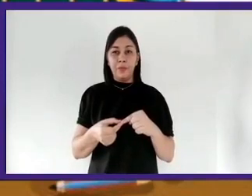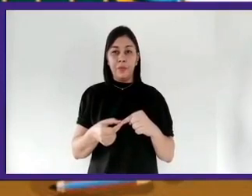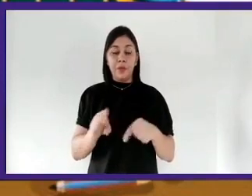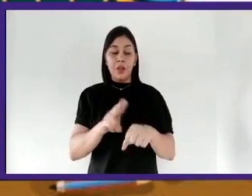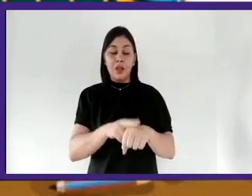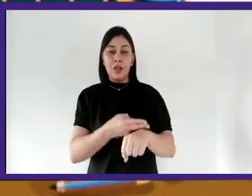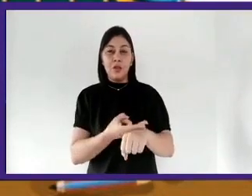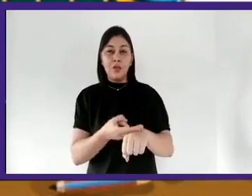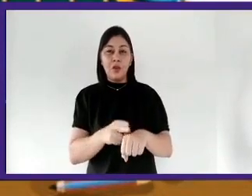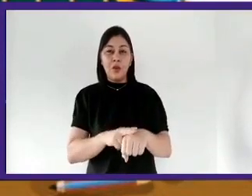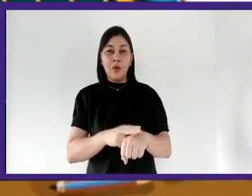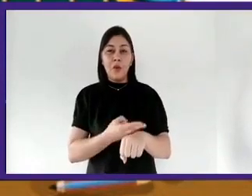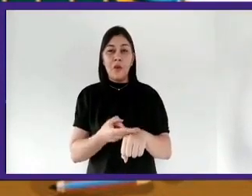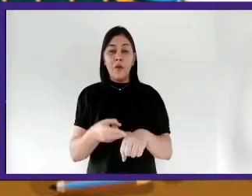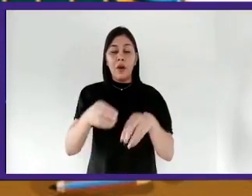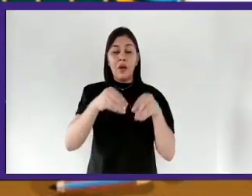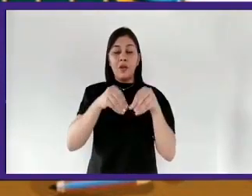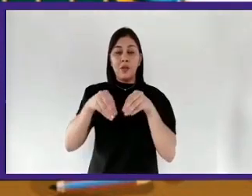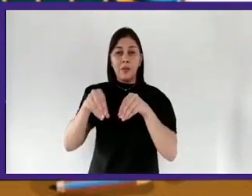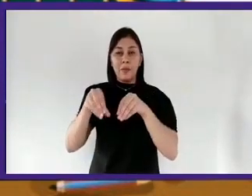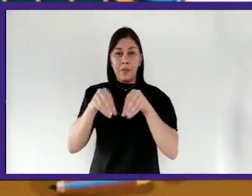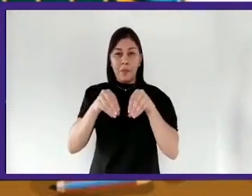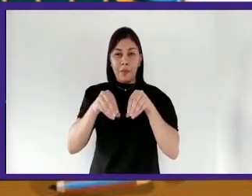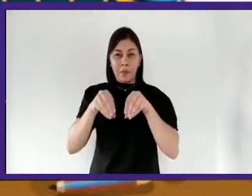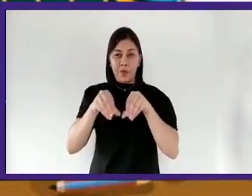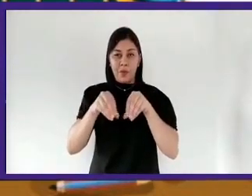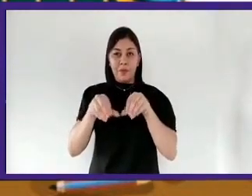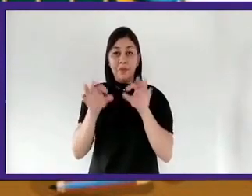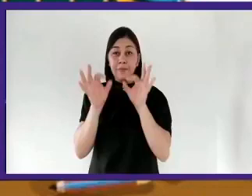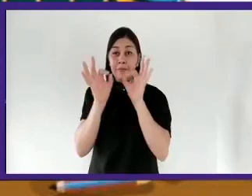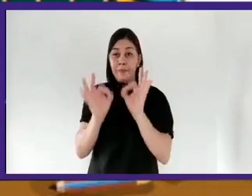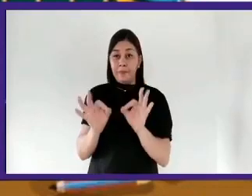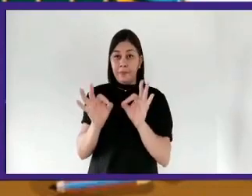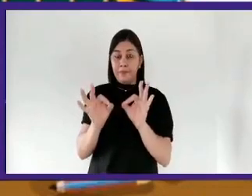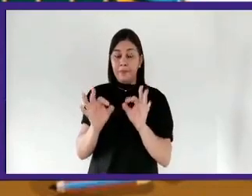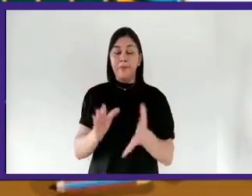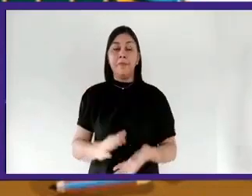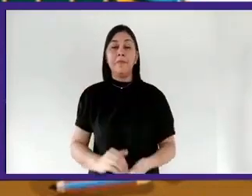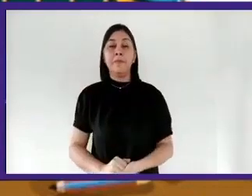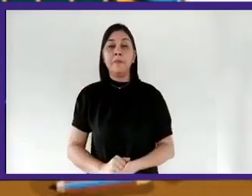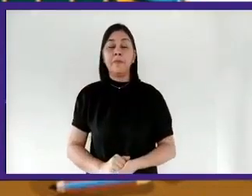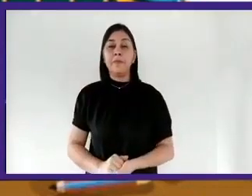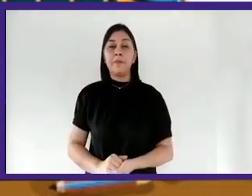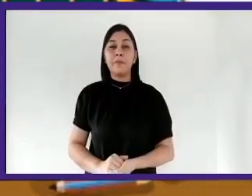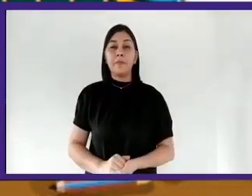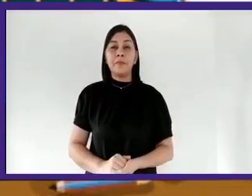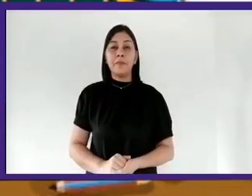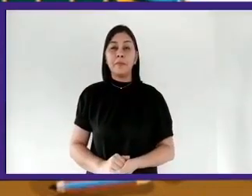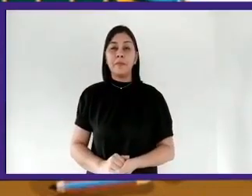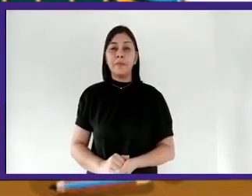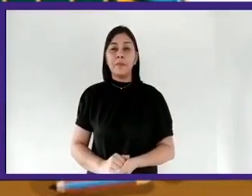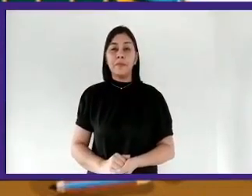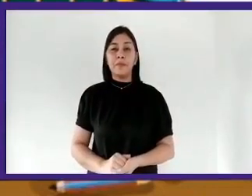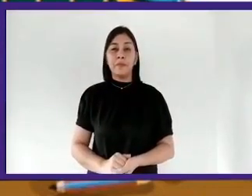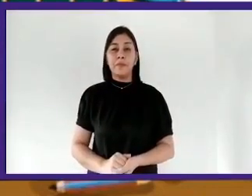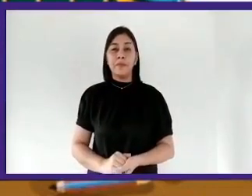de chocolate em pó, certo? Se são colheres, vai ser o chocolate em